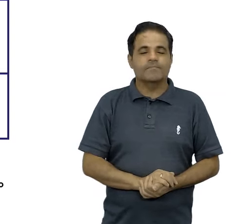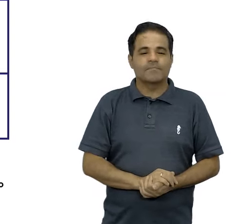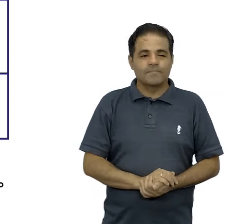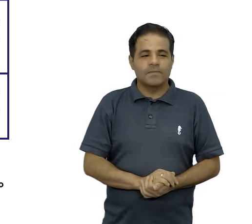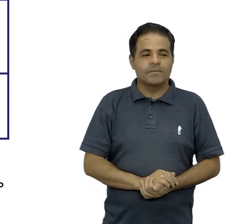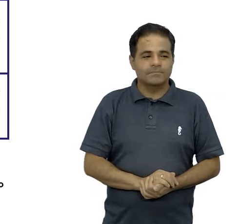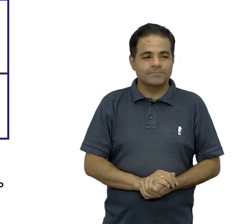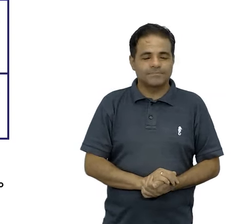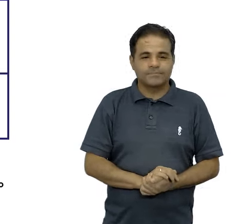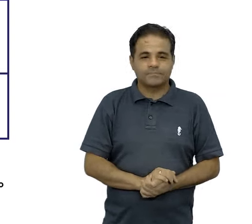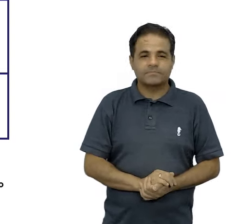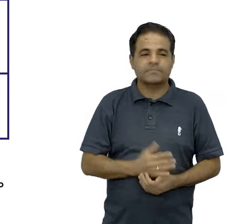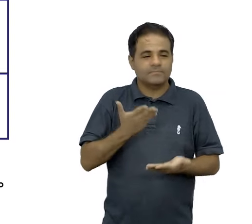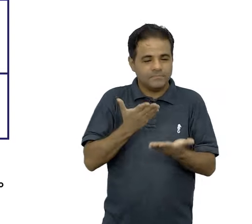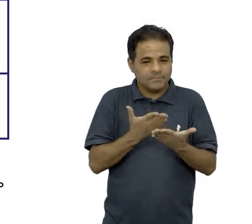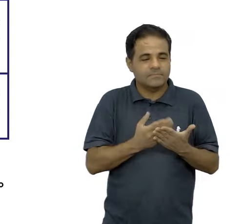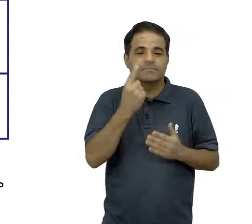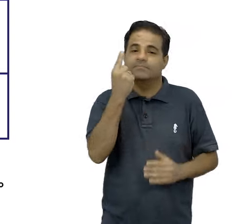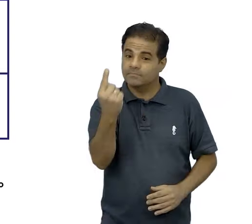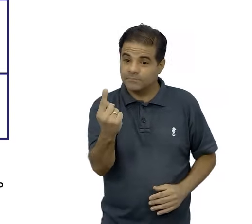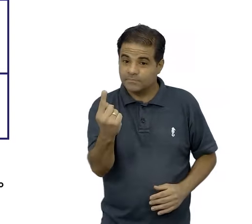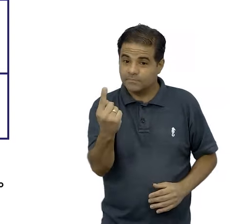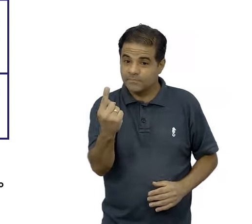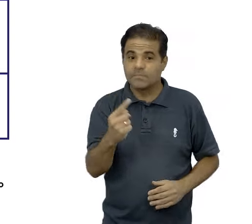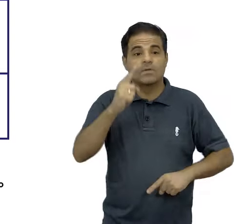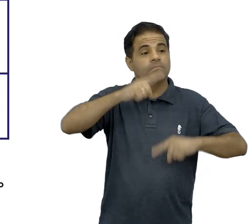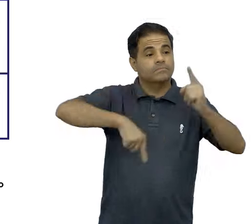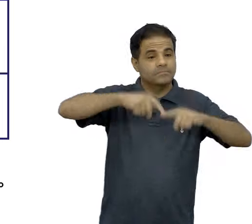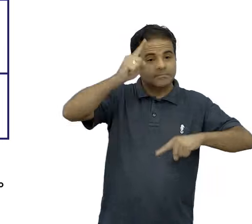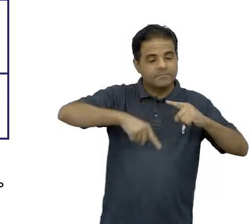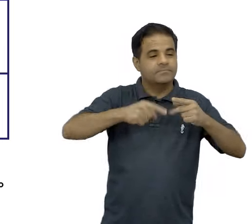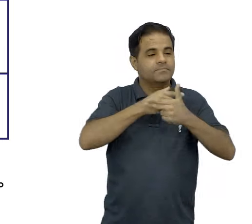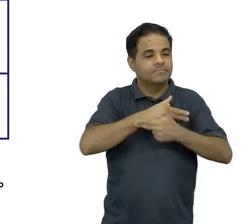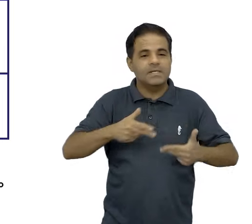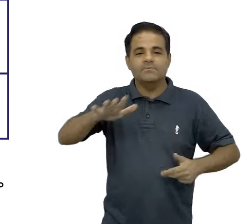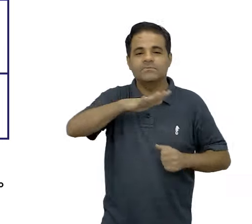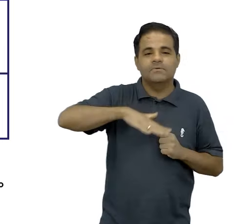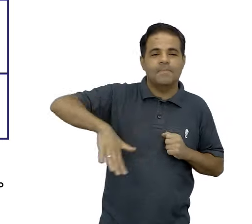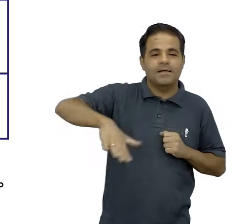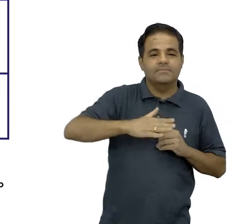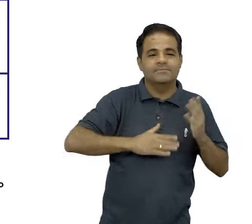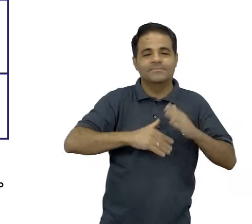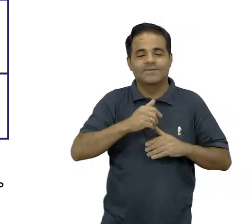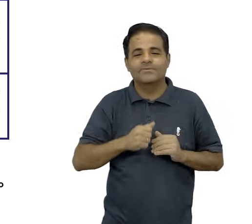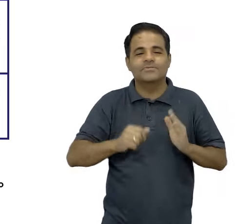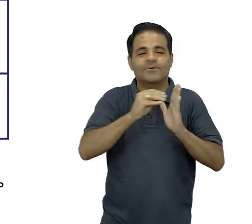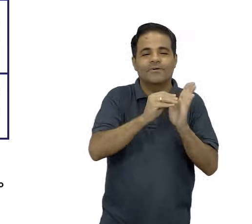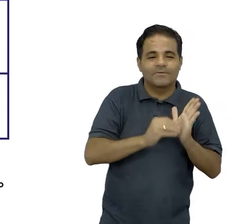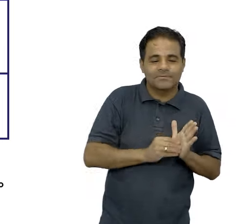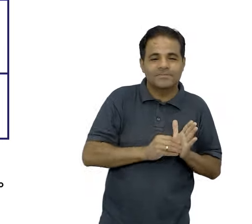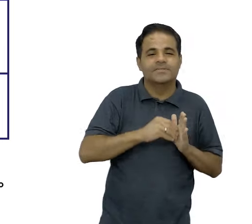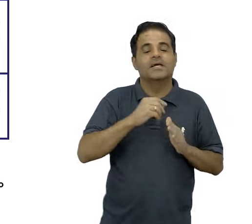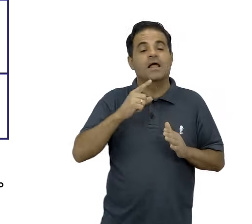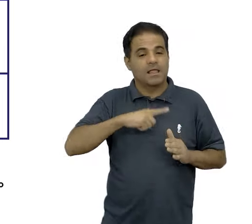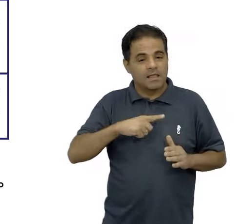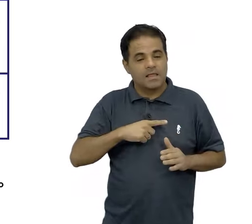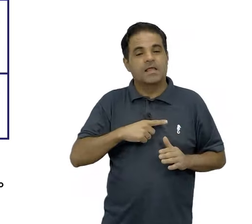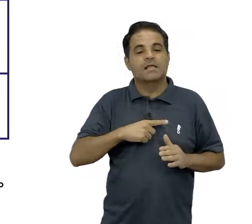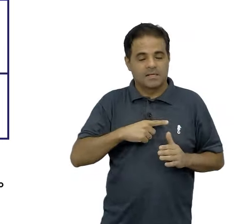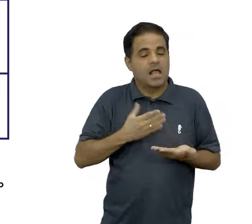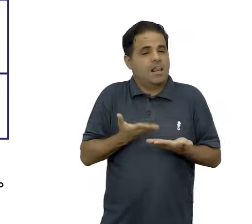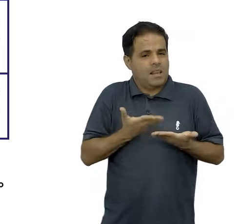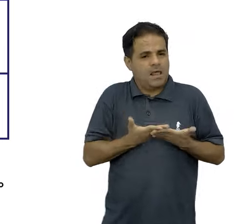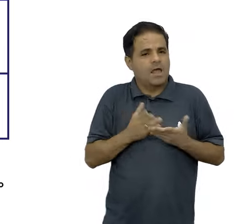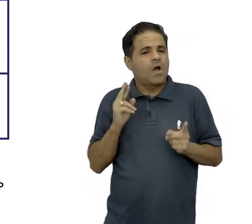Bom, na aula 1, né, do nosso material aí do terceiro ano, a gente tem a aula